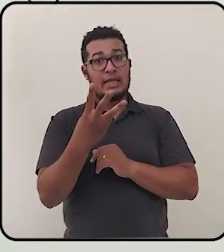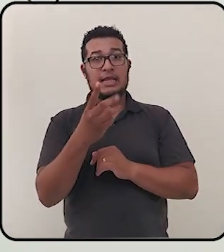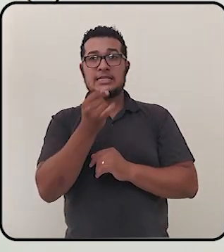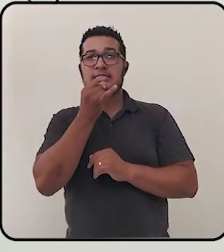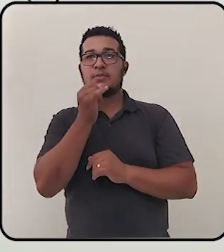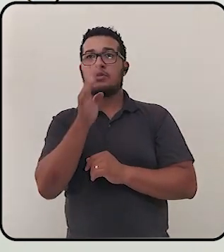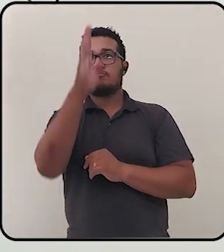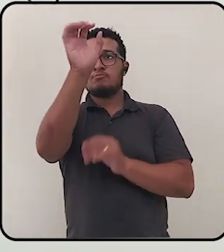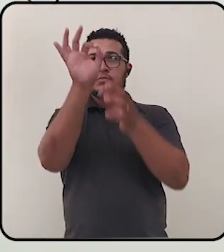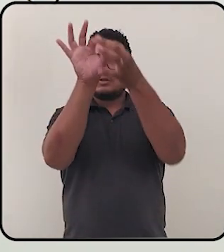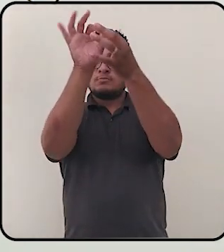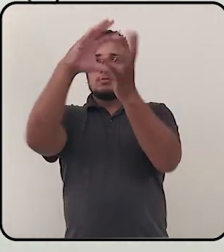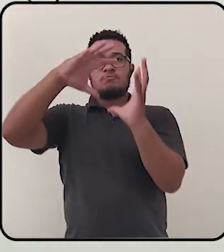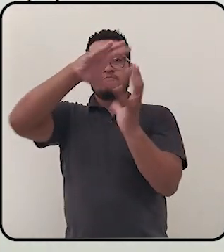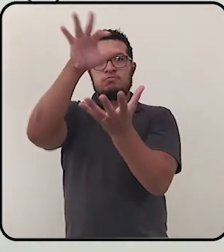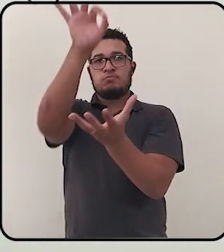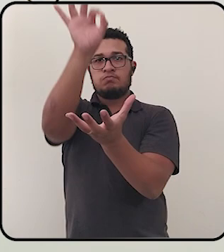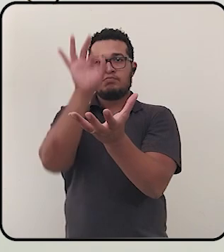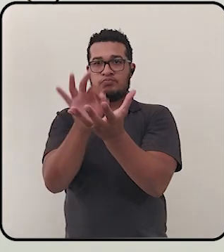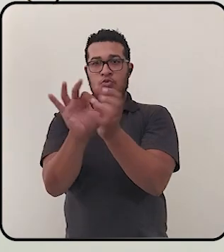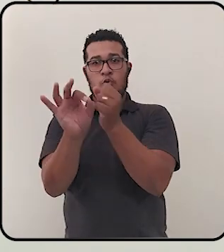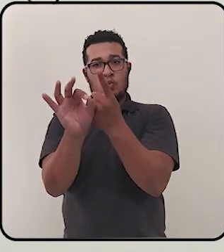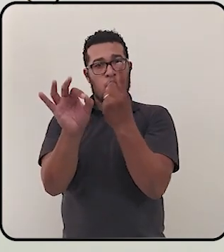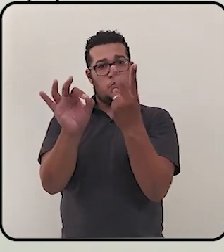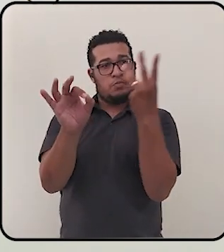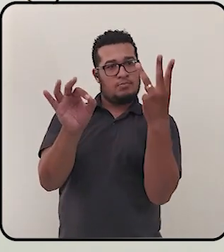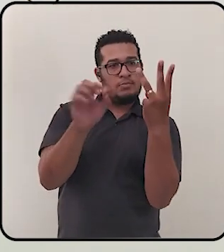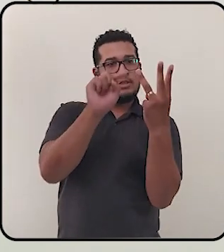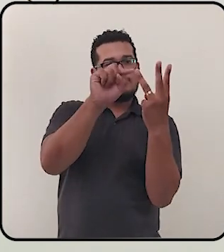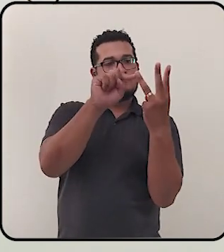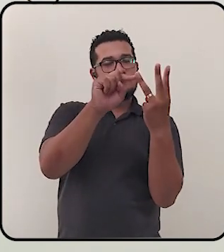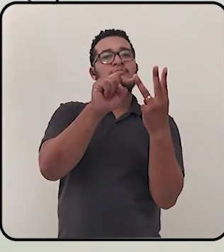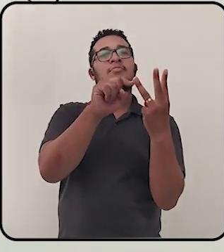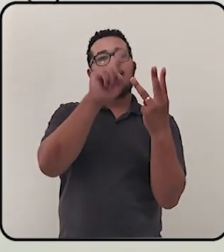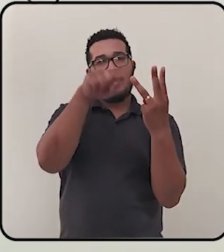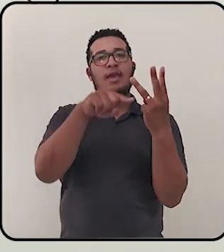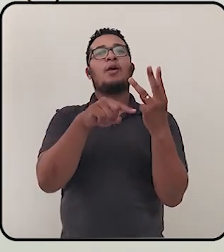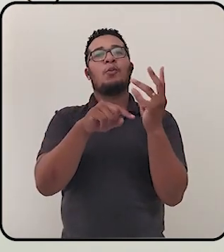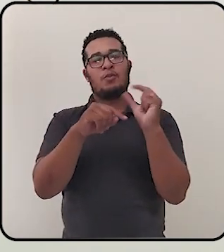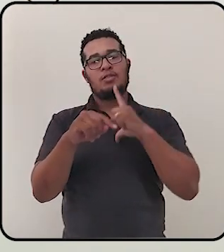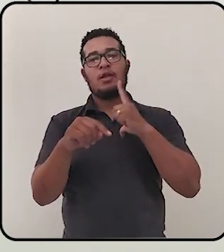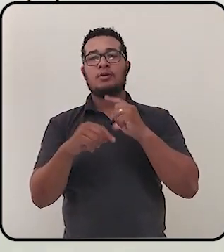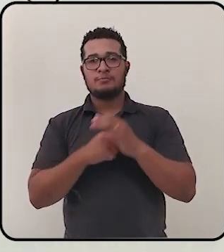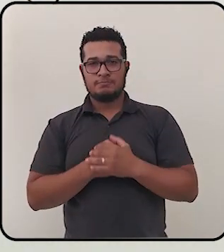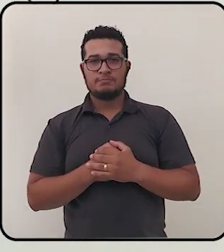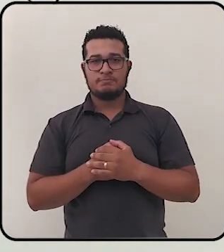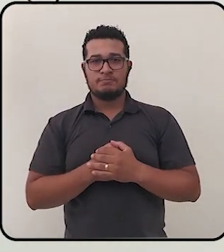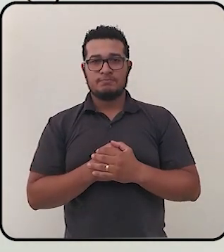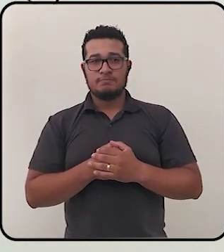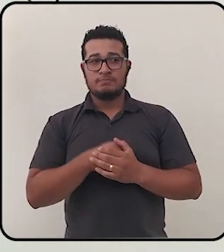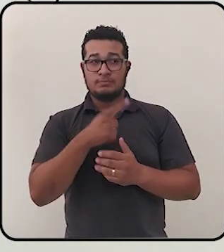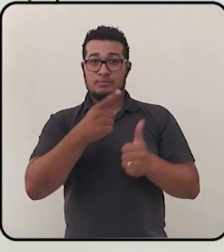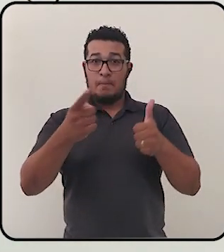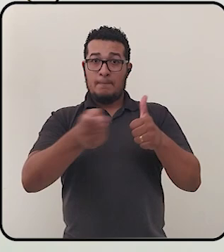esse fuso -3? 3 fusos oeste de Greenwich.